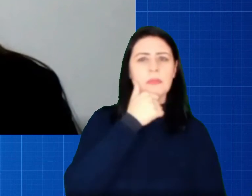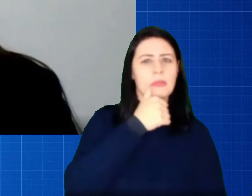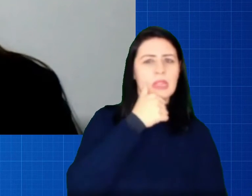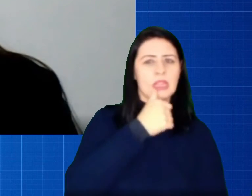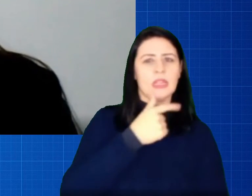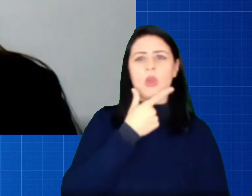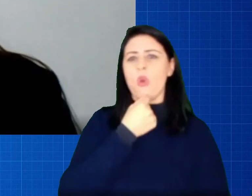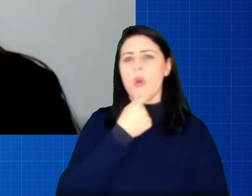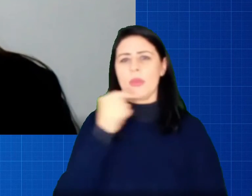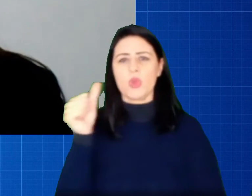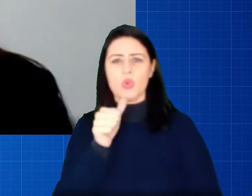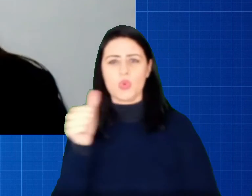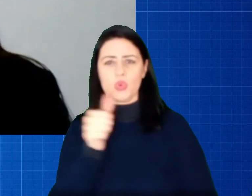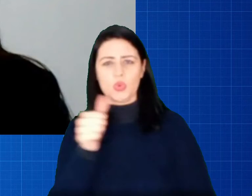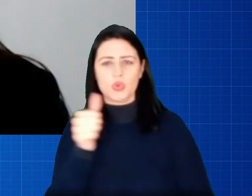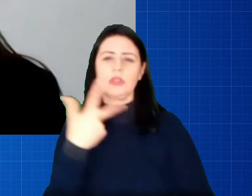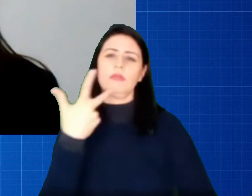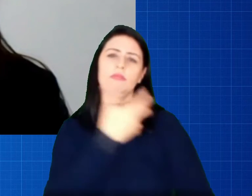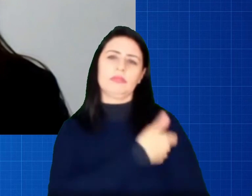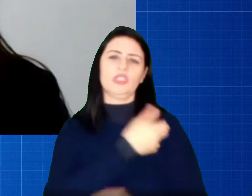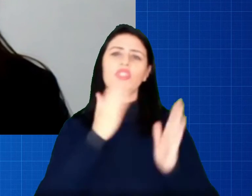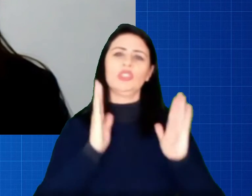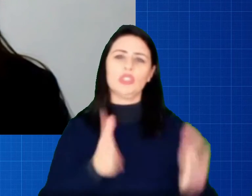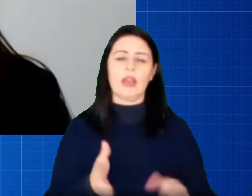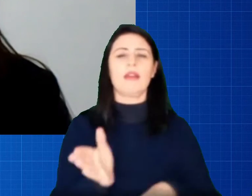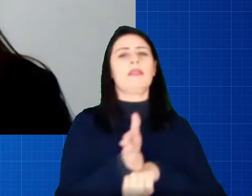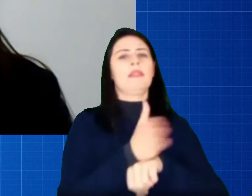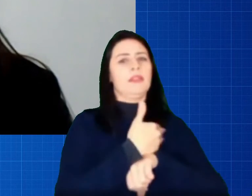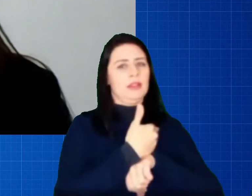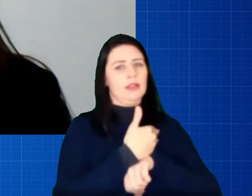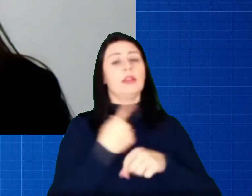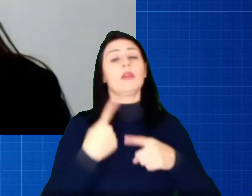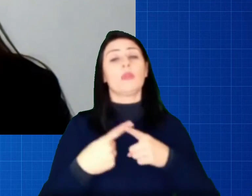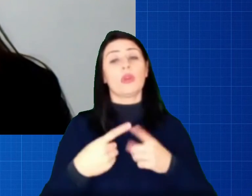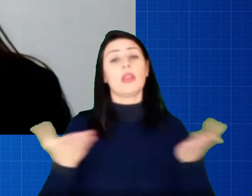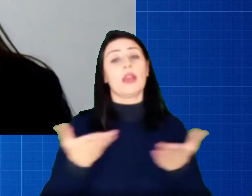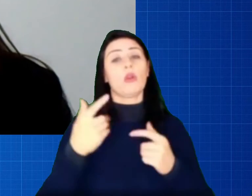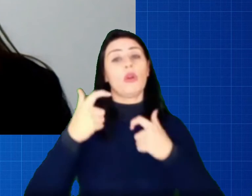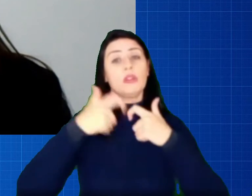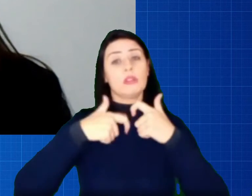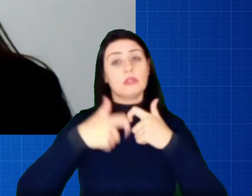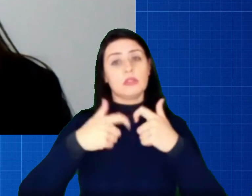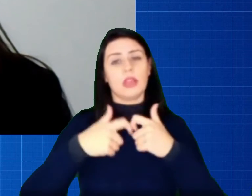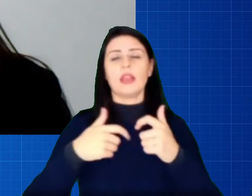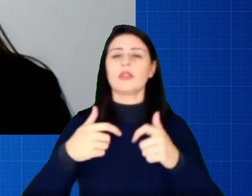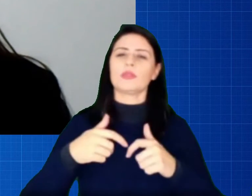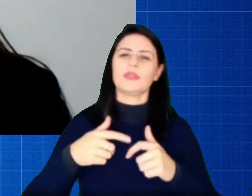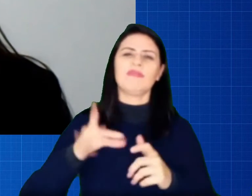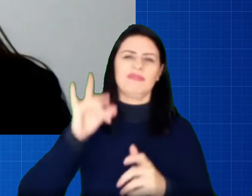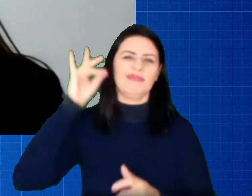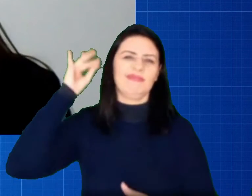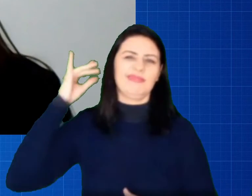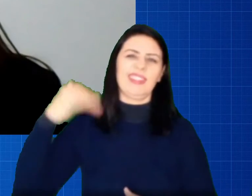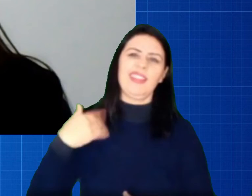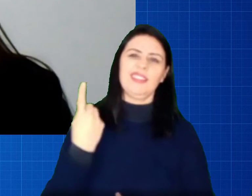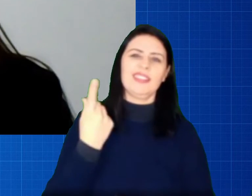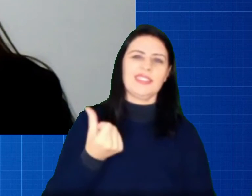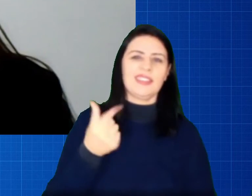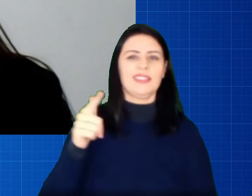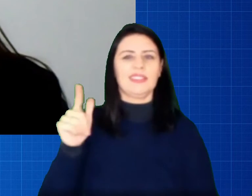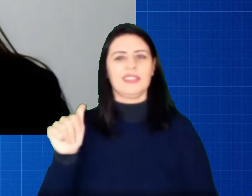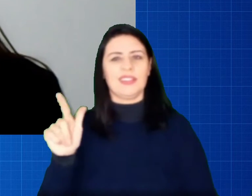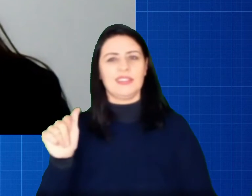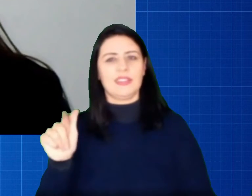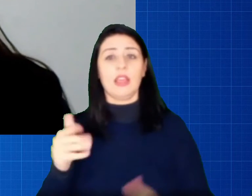muito mais cedo, né, se não me engano é 9 anos, né, para meninas e 11 para meninos, e assim, a gente percebe que isso está antecipando, porque a